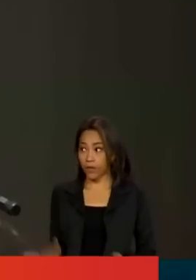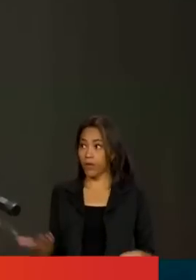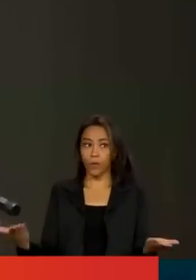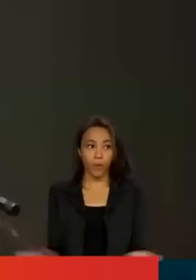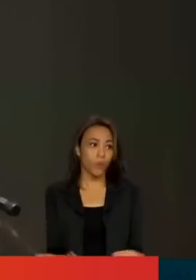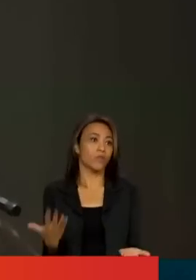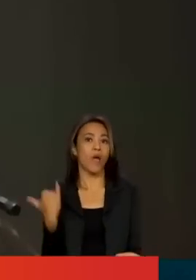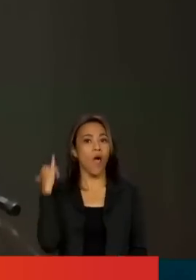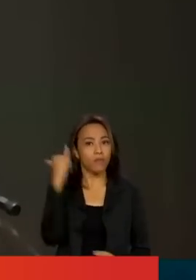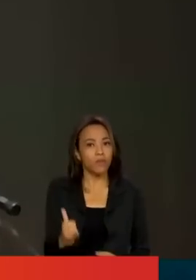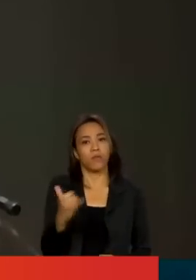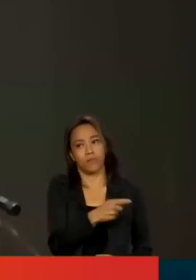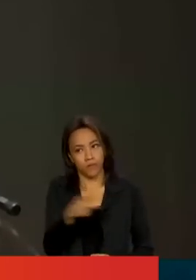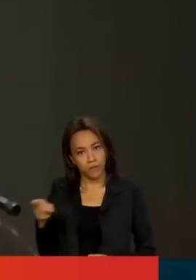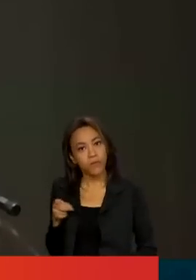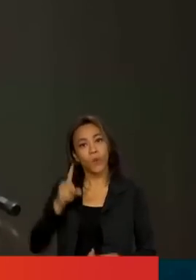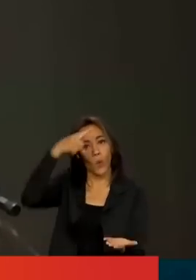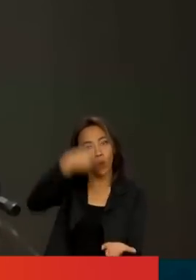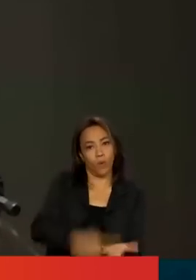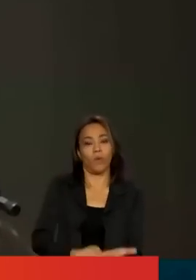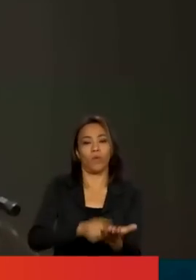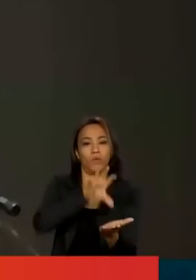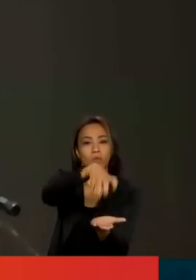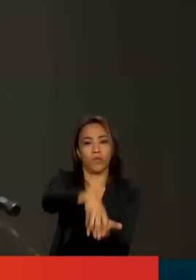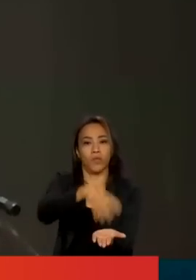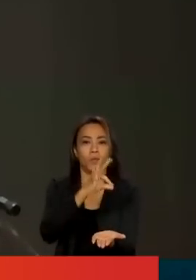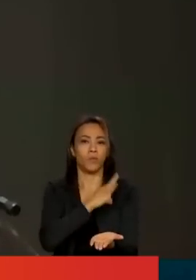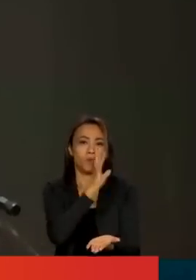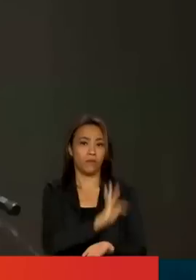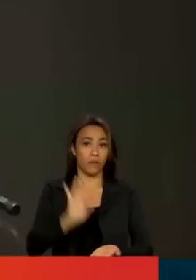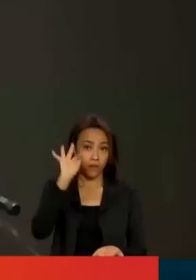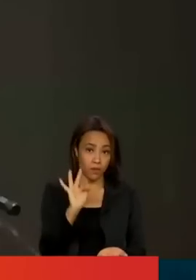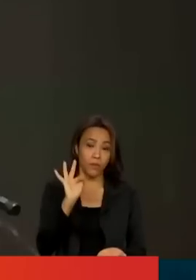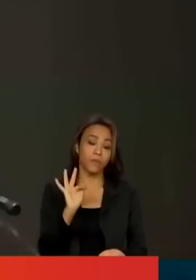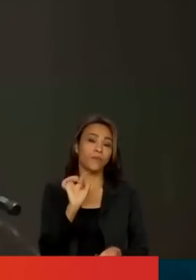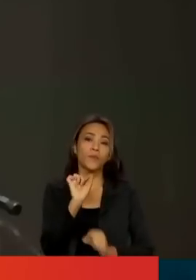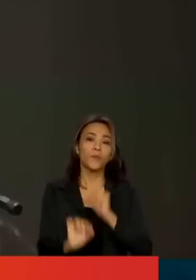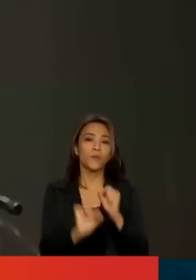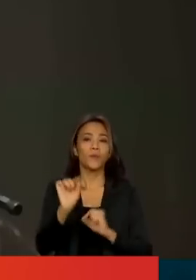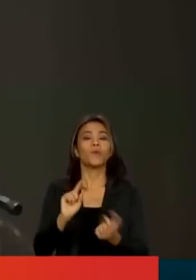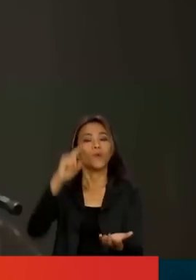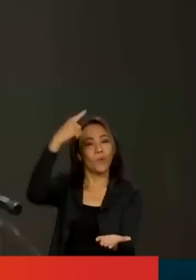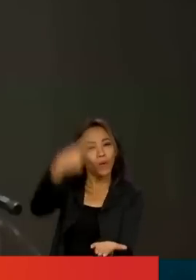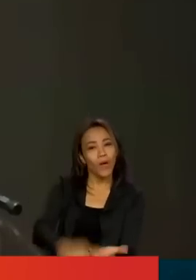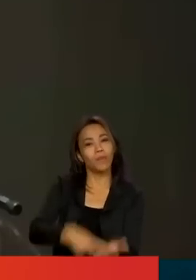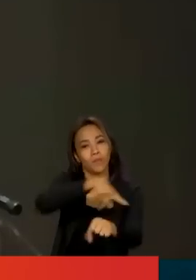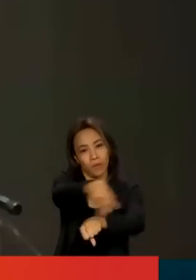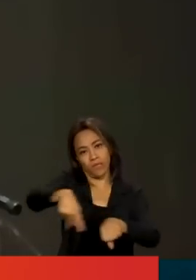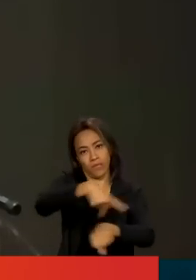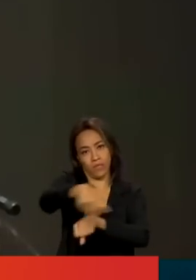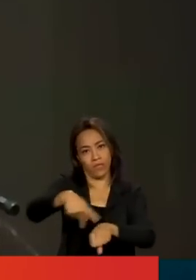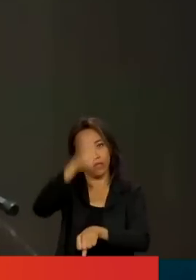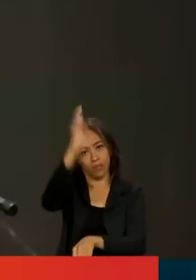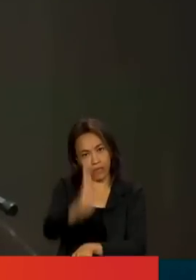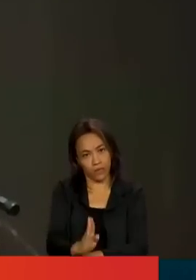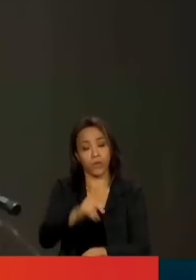reafirmar o compromisso da Polícia Federal com o estado brasileiro Nossa atuação